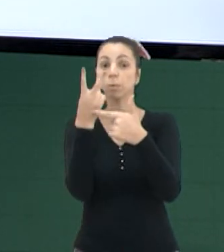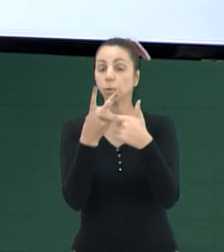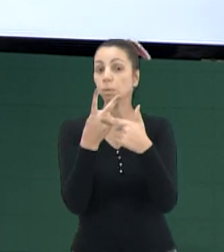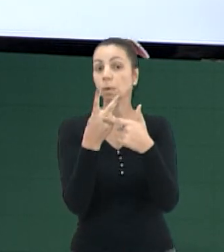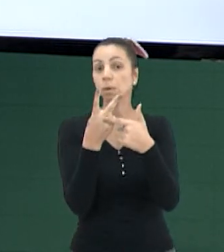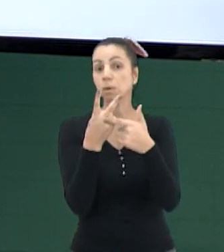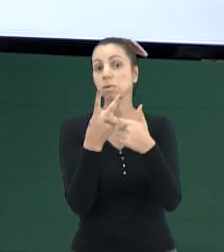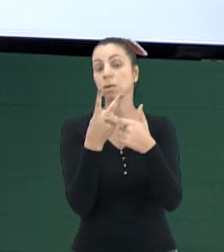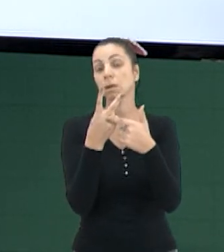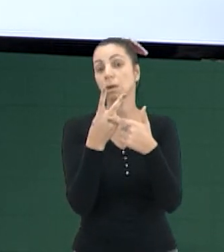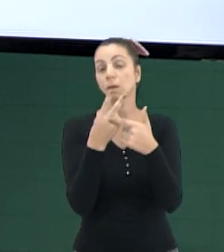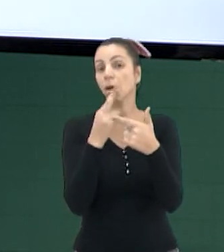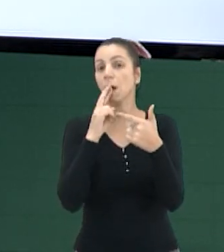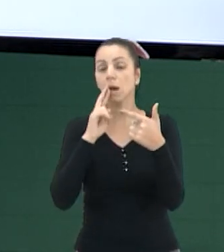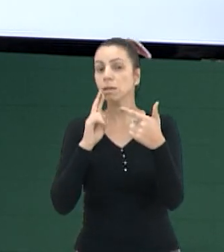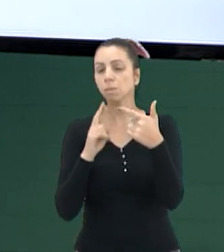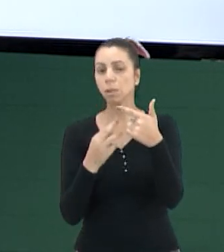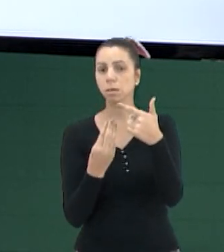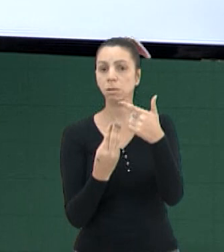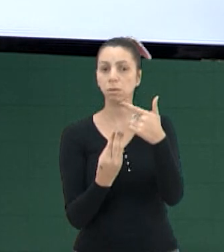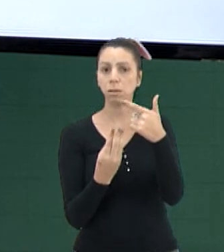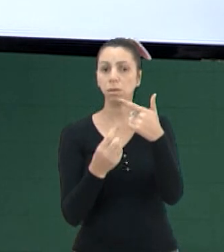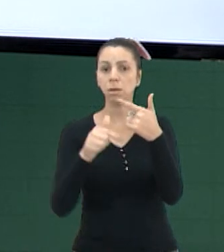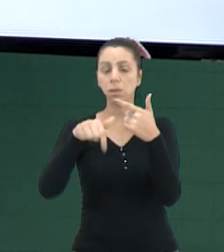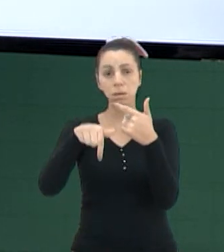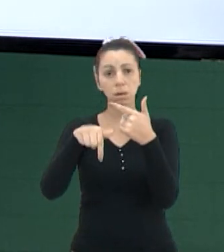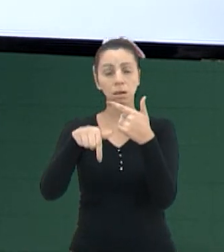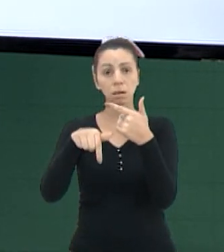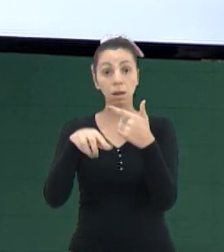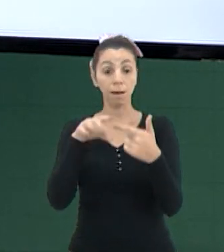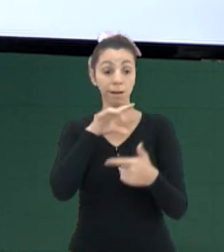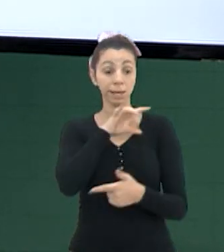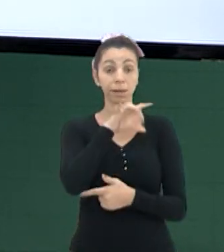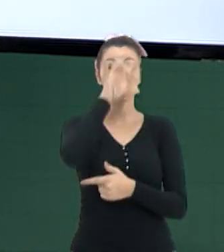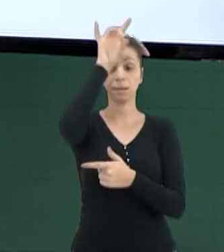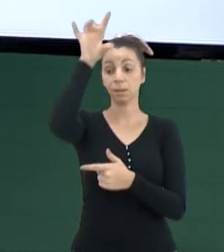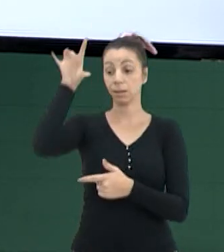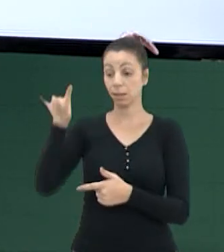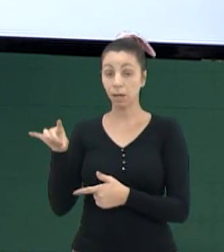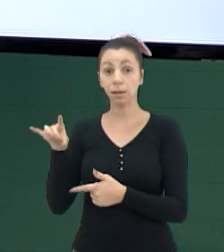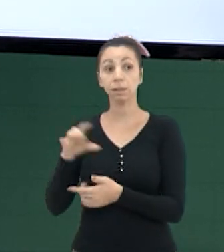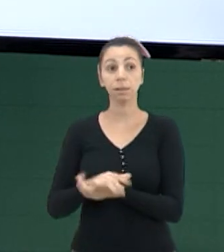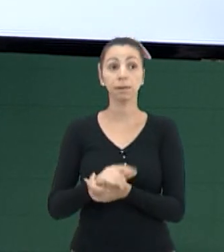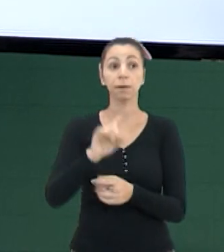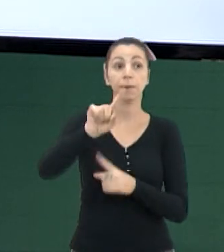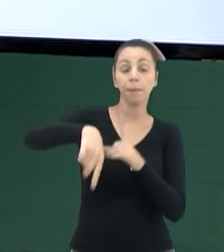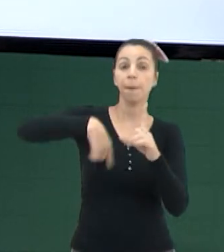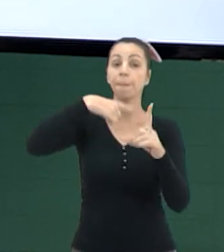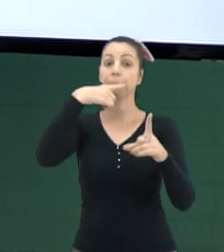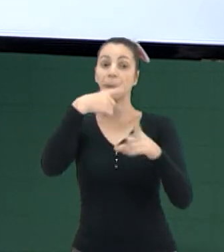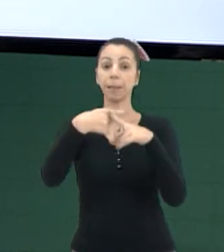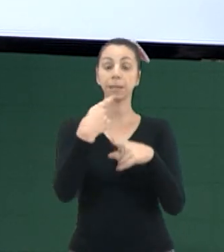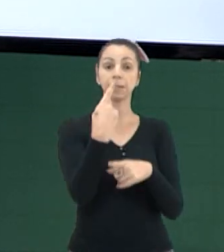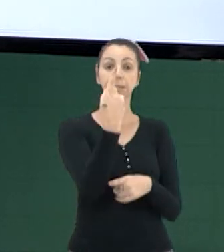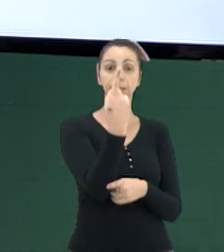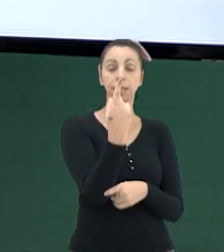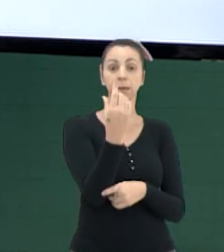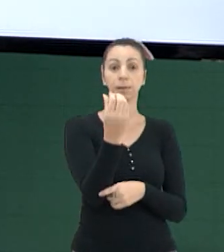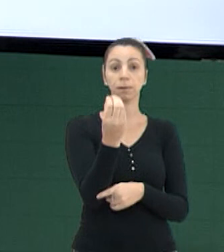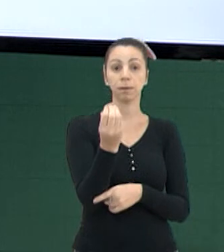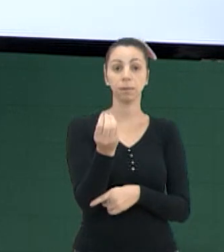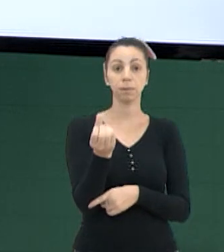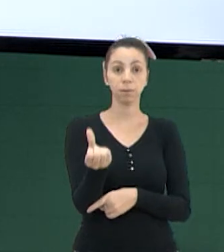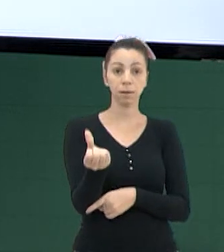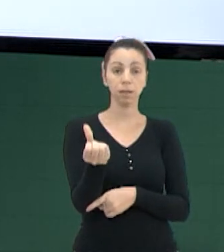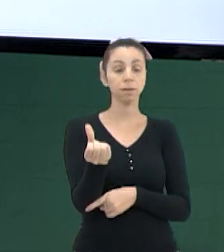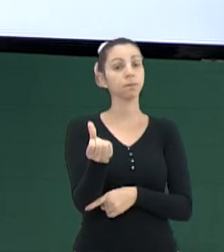37 graus. 37 graus é o valor de cada ângulo, mais o valor do ângulo de 106 graus